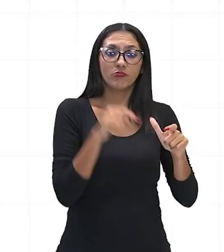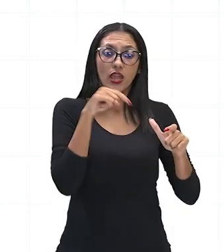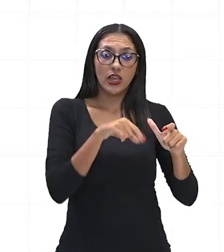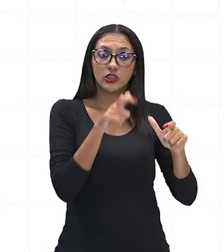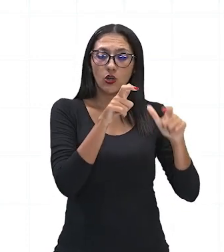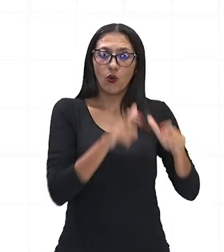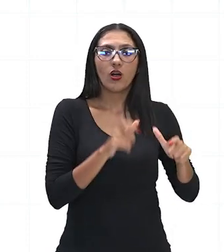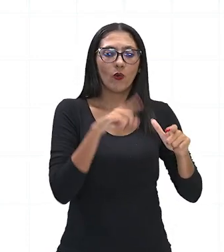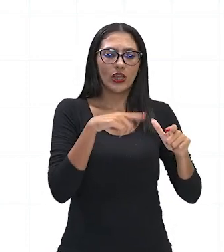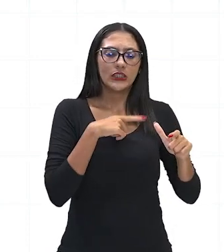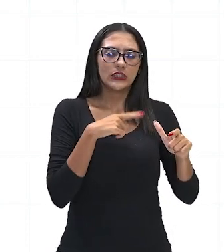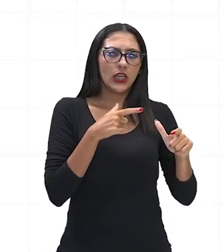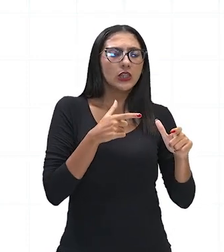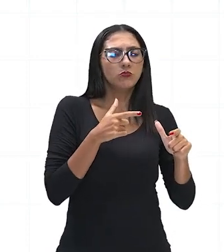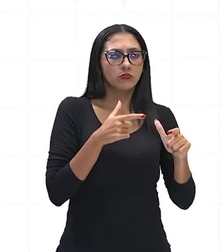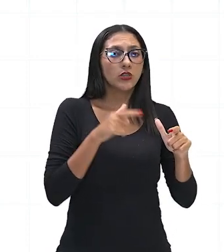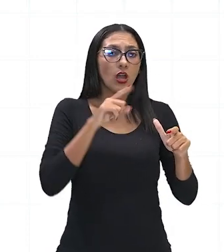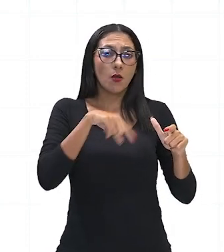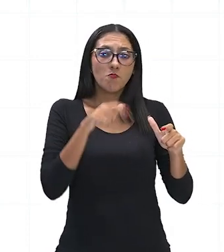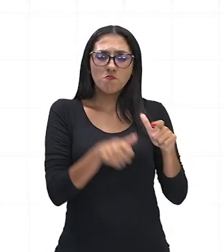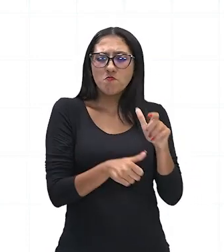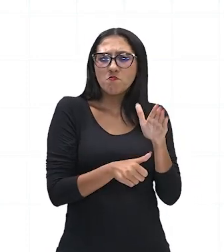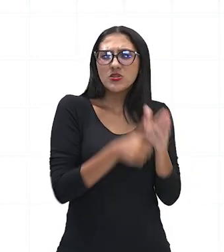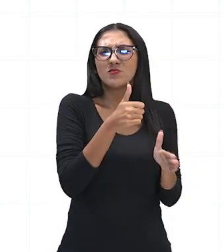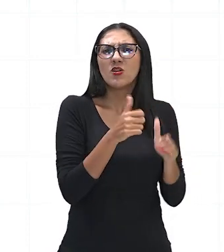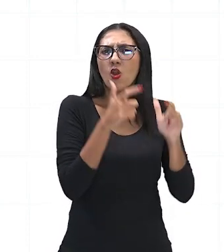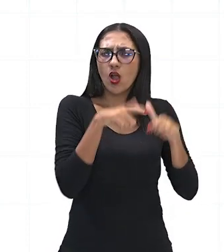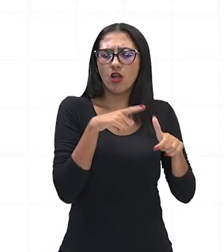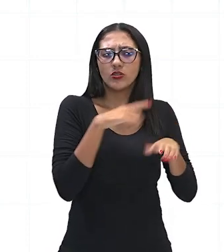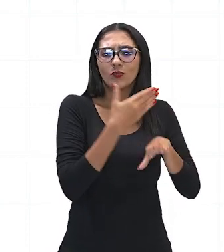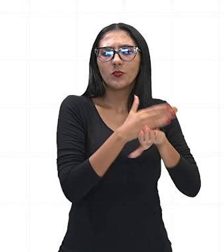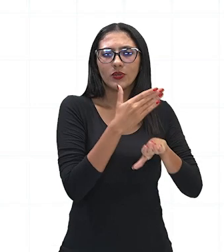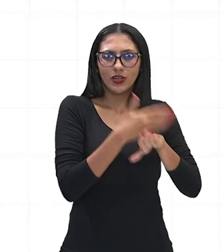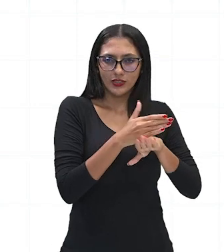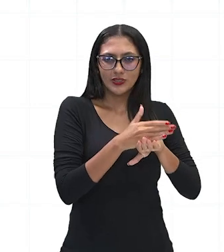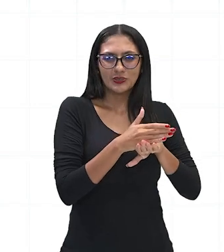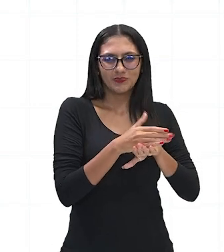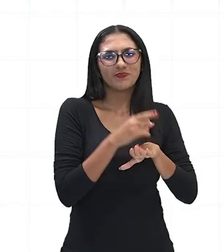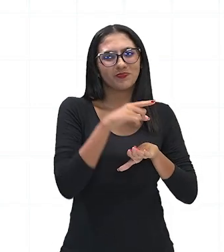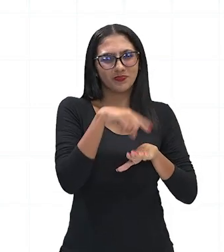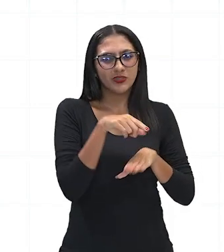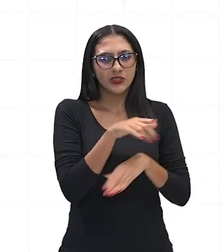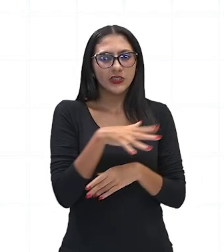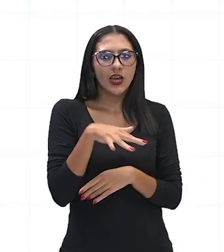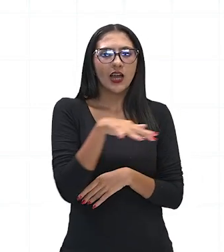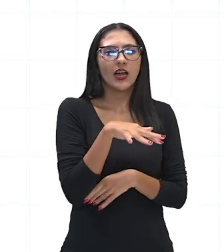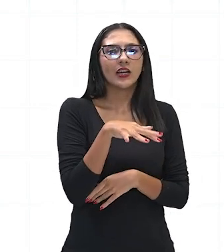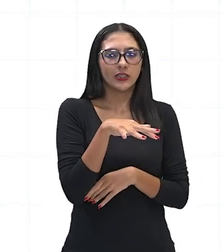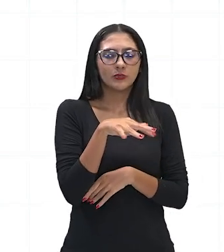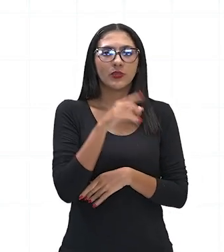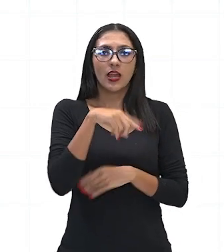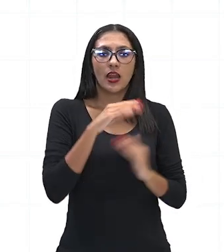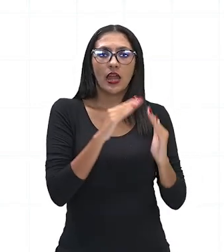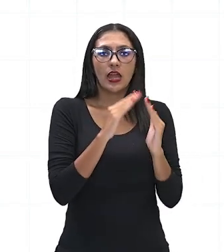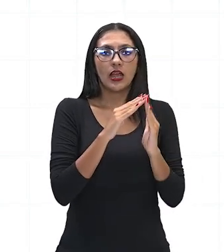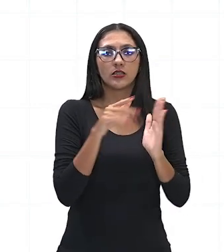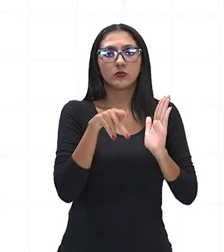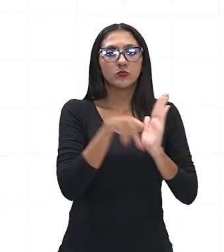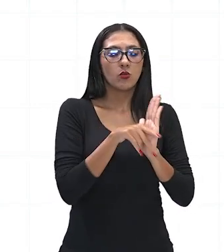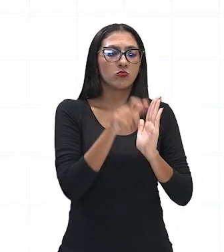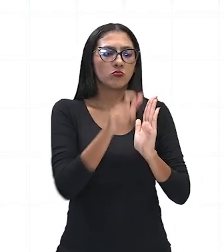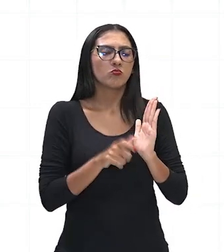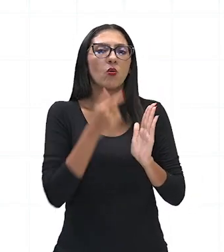supostamente foi jogado pela primeira vez, né? Então, a Badminton House era propriedade do Duque de Belfort, com